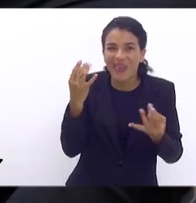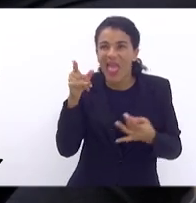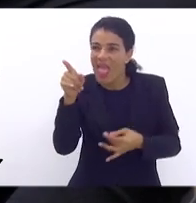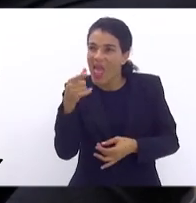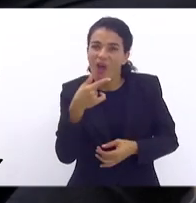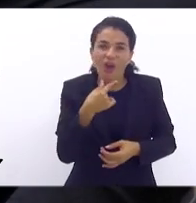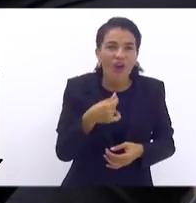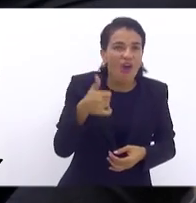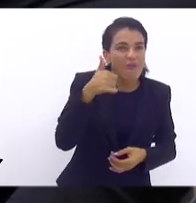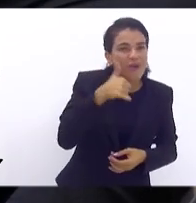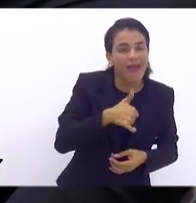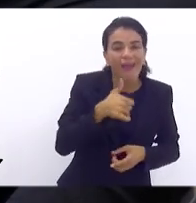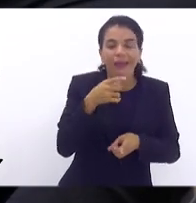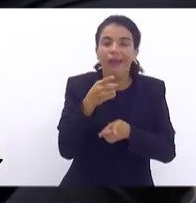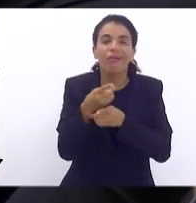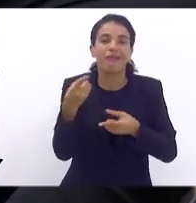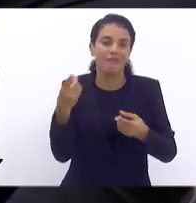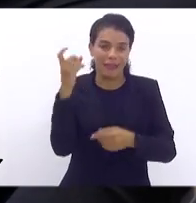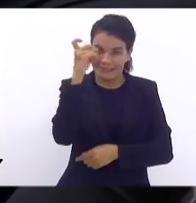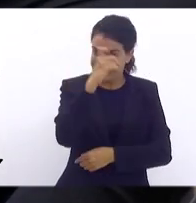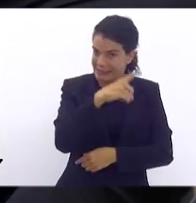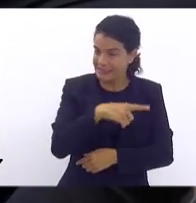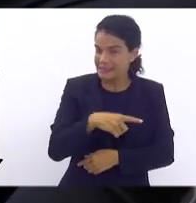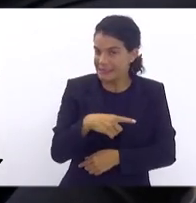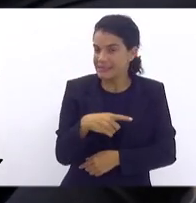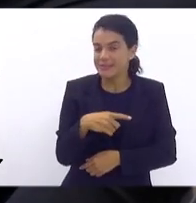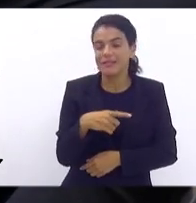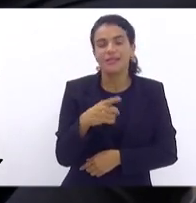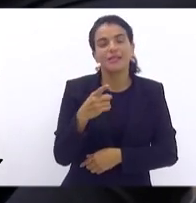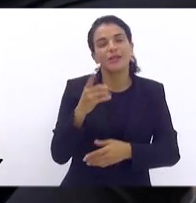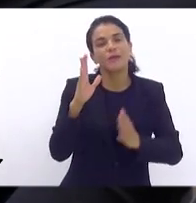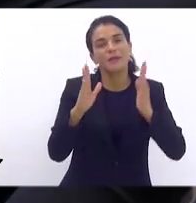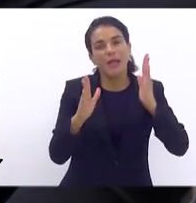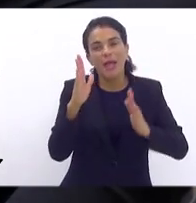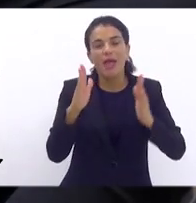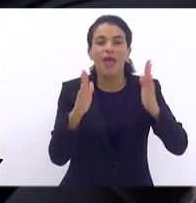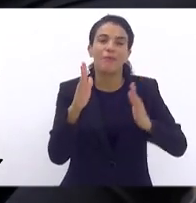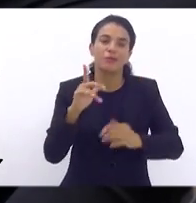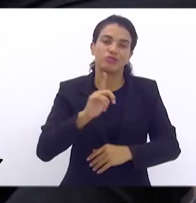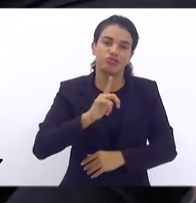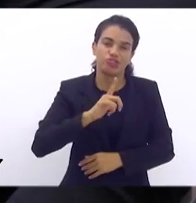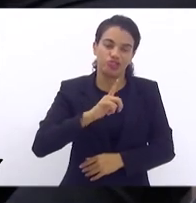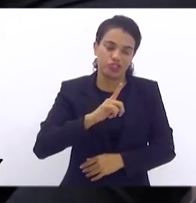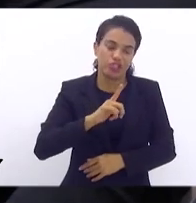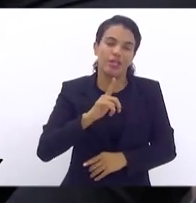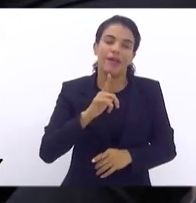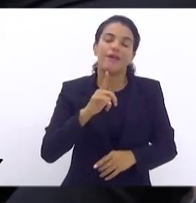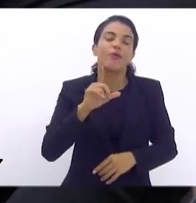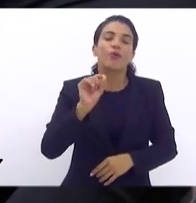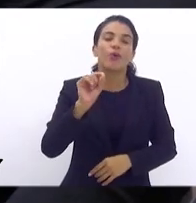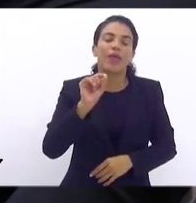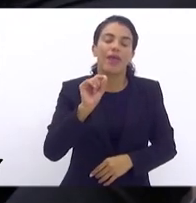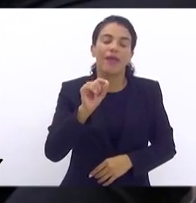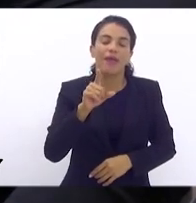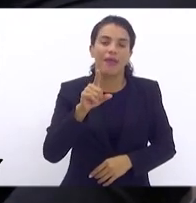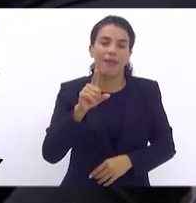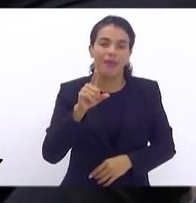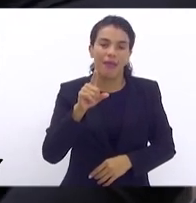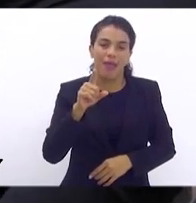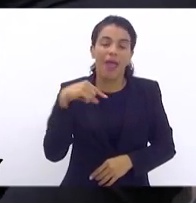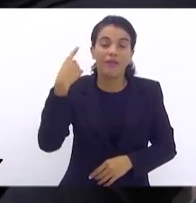identificar E aí na época essa vítima tinha advogado particular que entrou com uma queixa